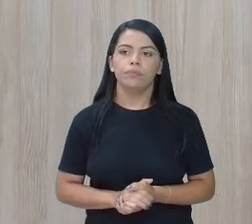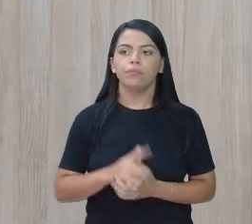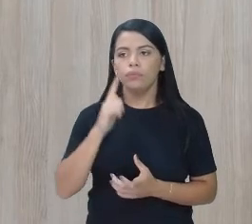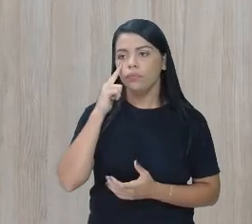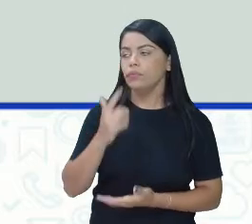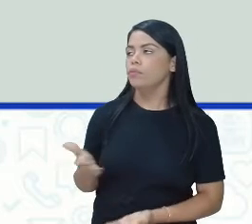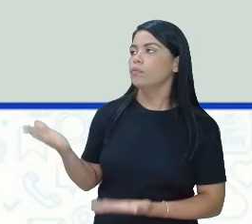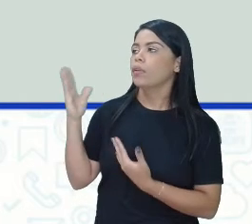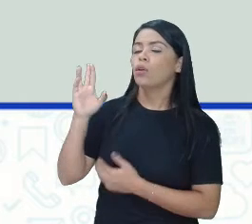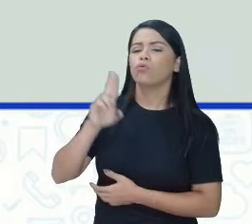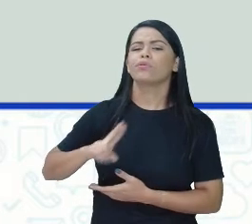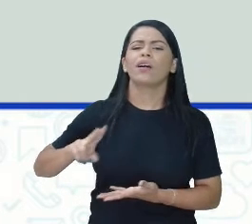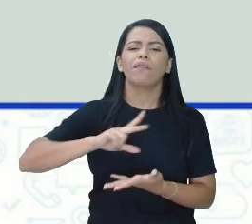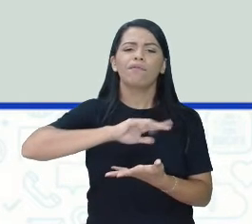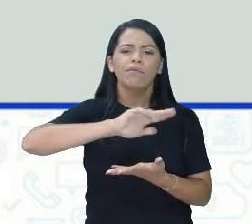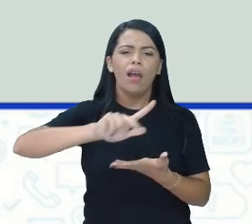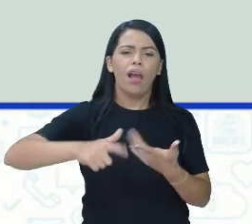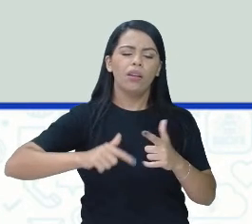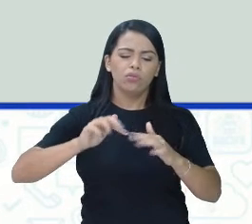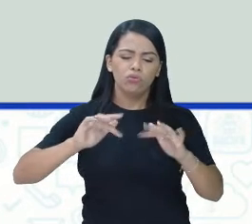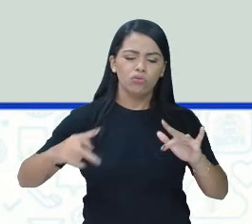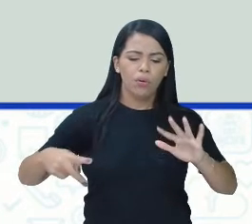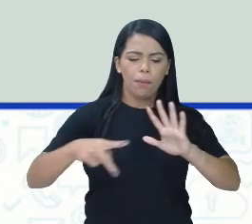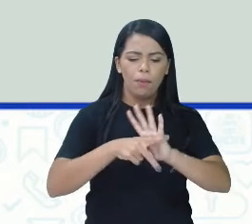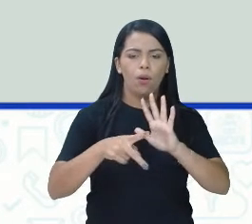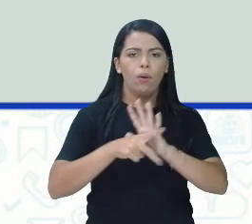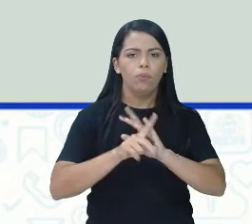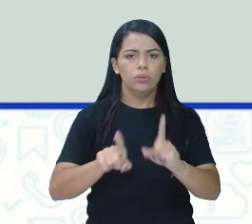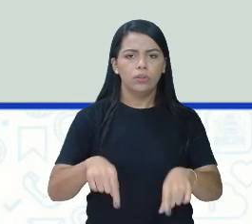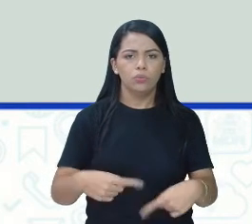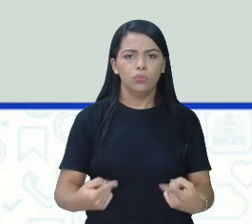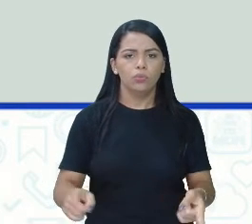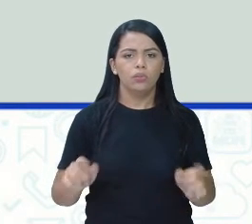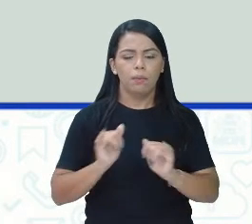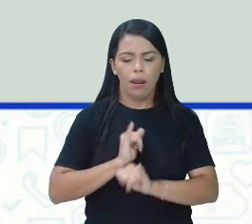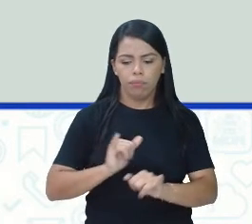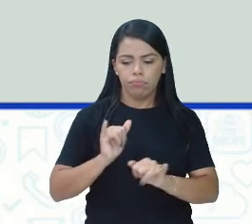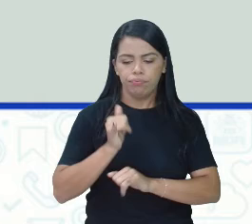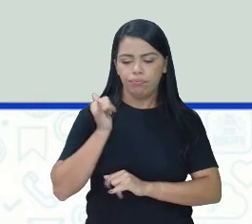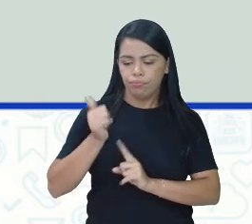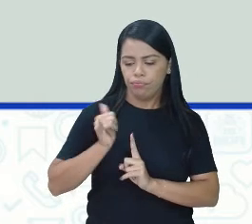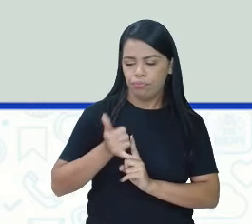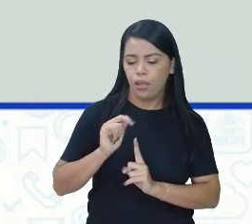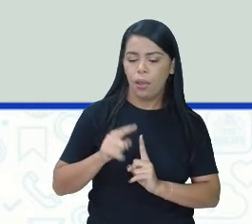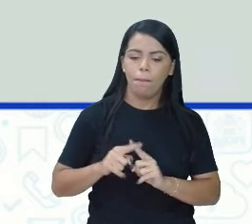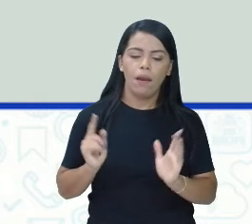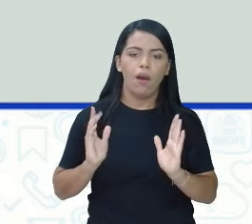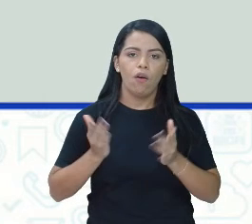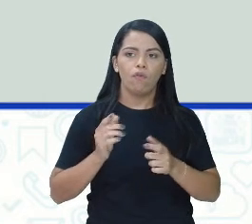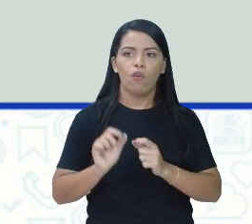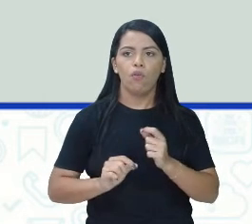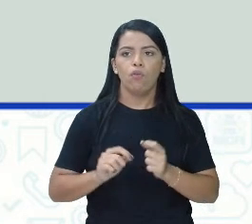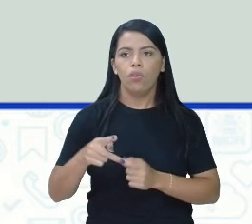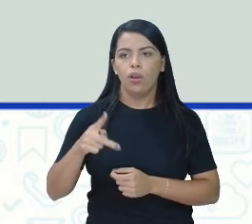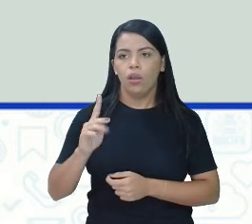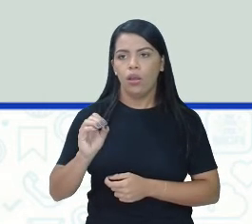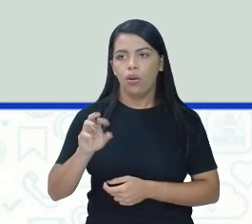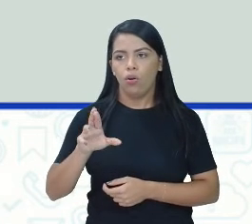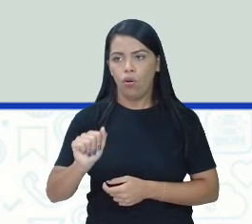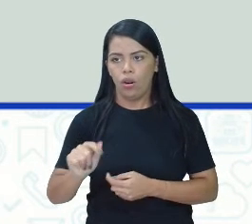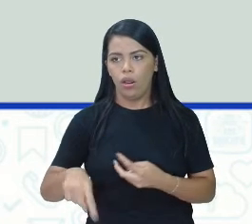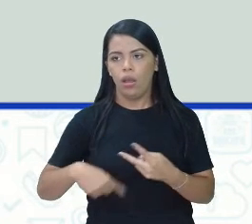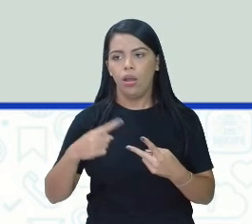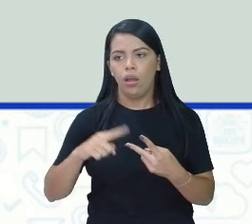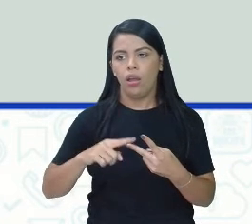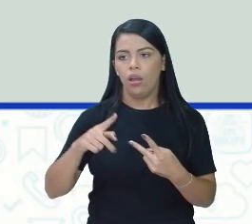griotes utilizavam diversos instrumentos em suas transmissões de conhecimento, mais especificamente o corá, xalã,